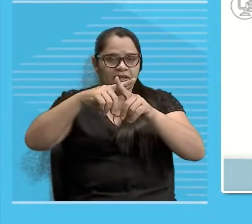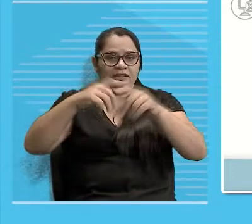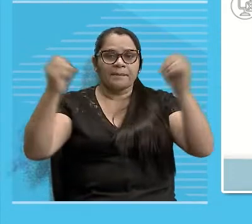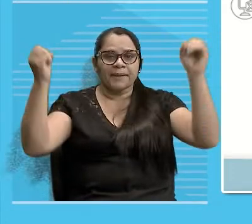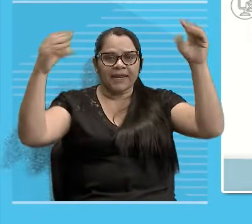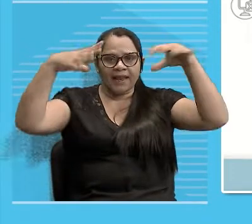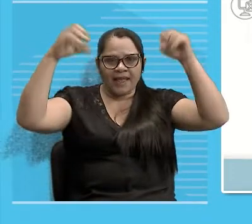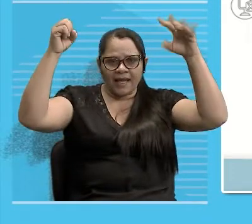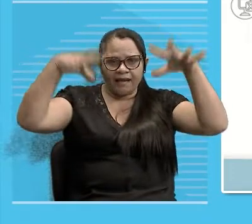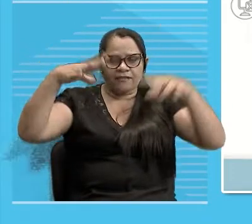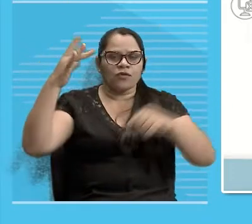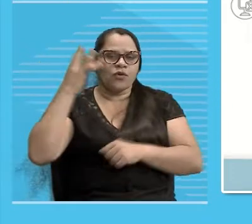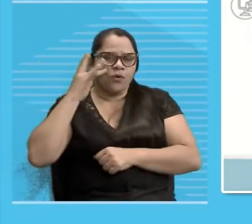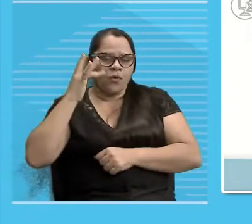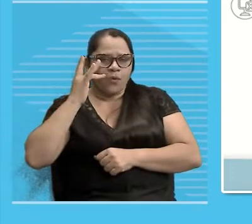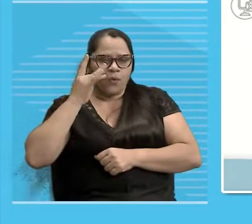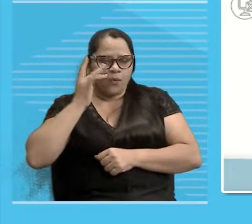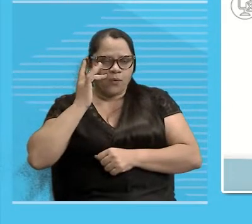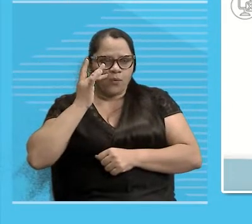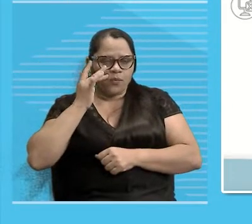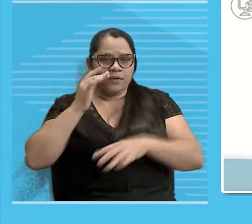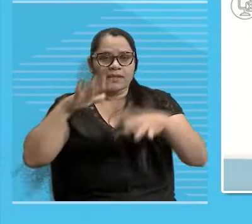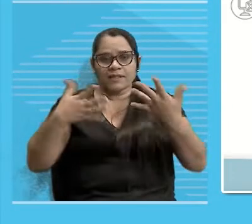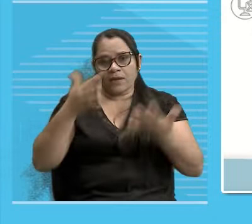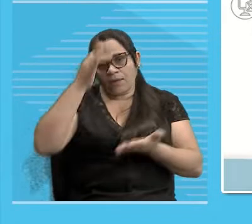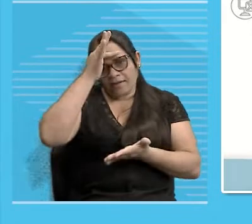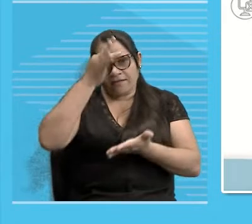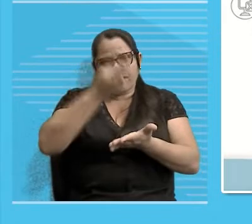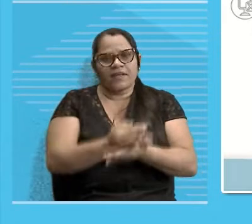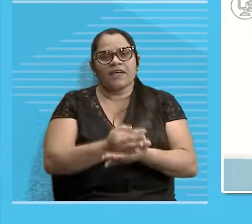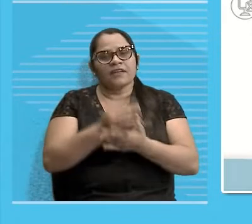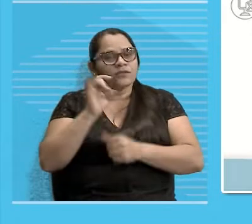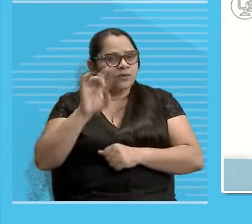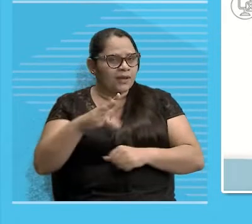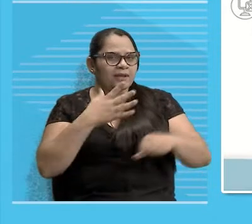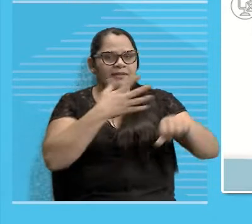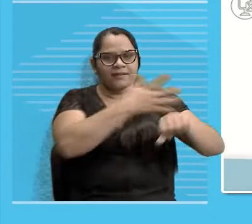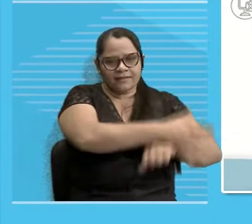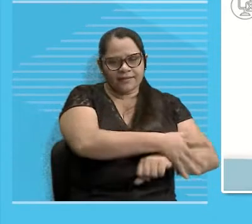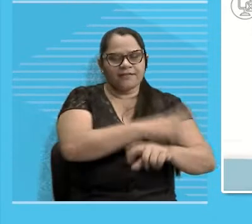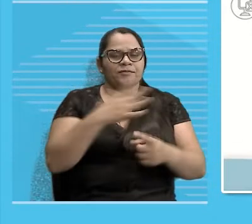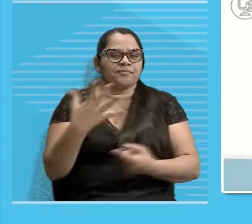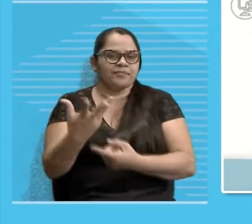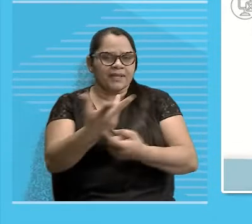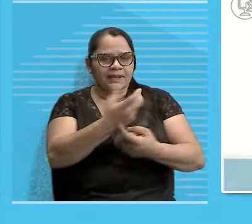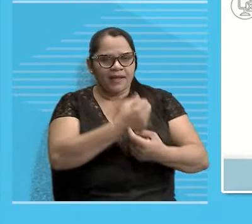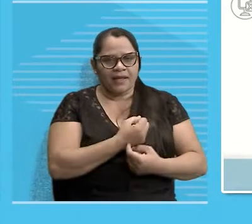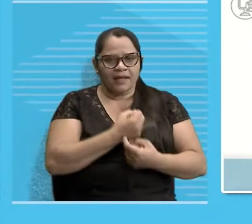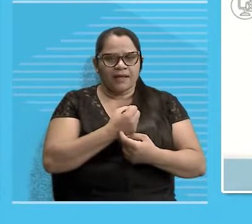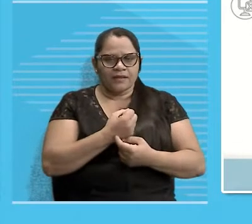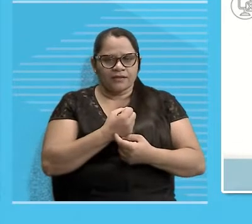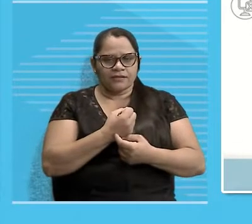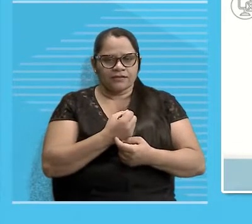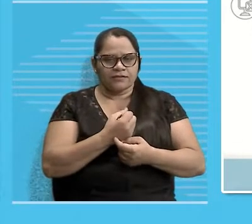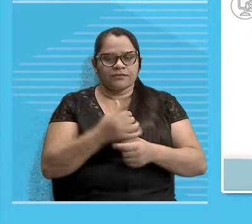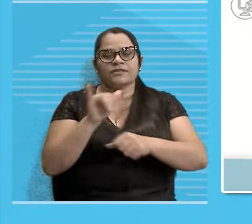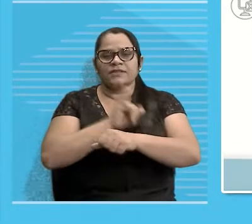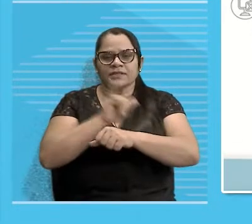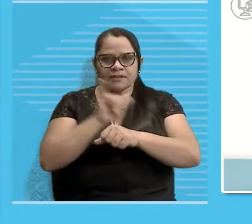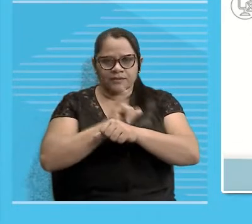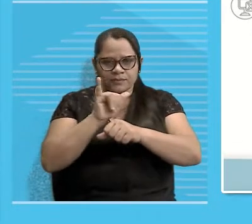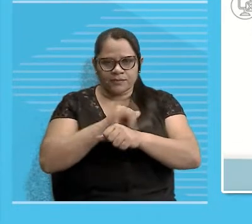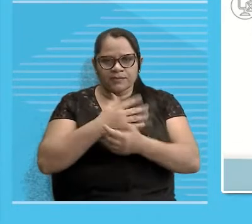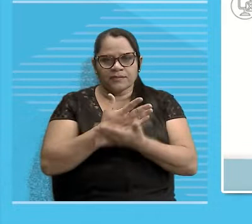Então, essa fé só era acessível pela arte. Beleza aí, galera? Tudo bem? Tranquilo para